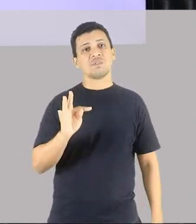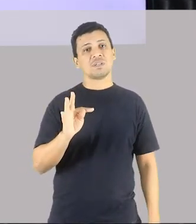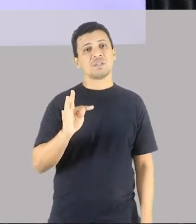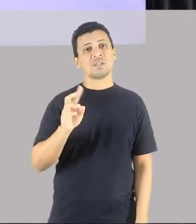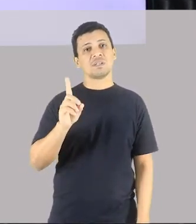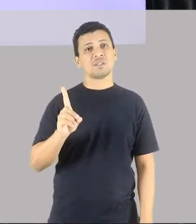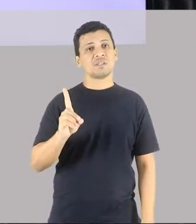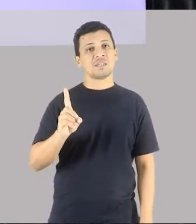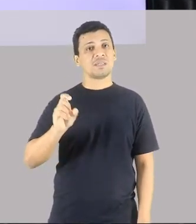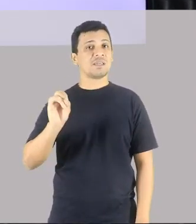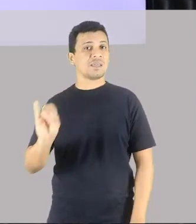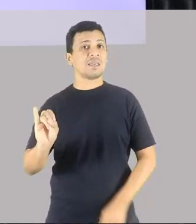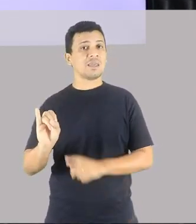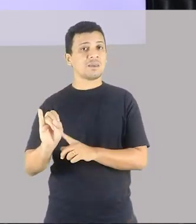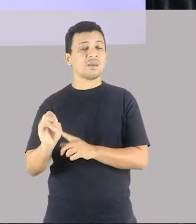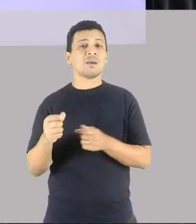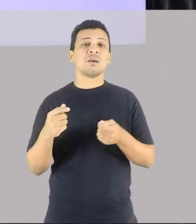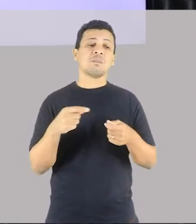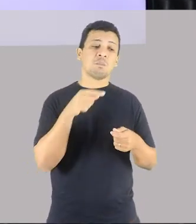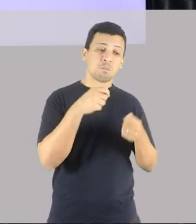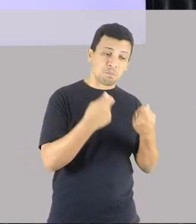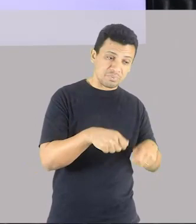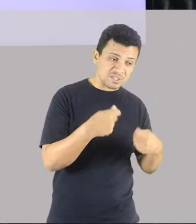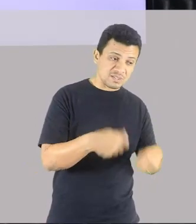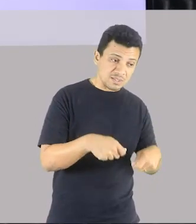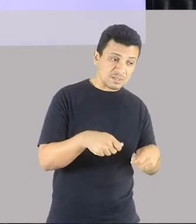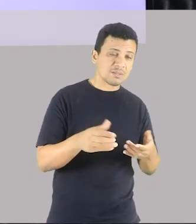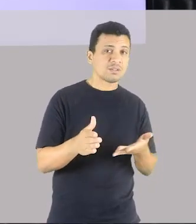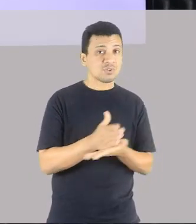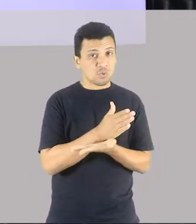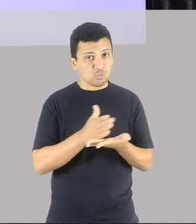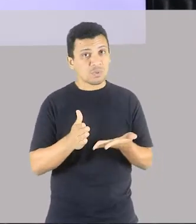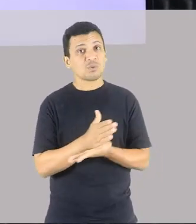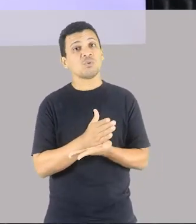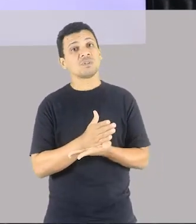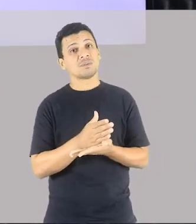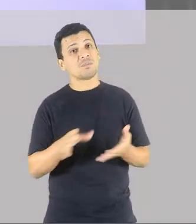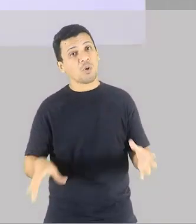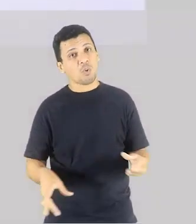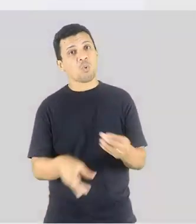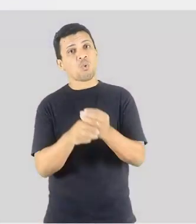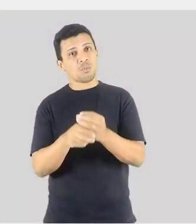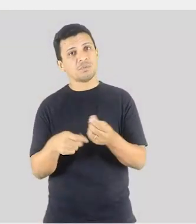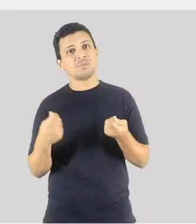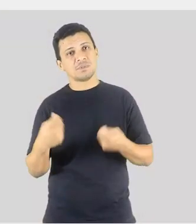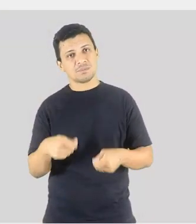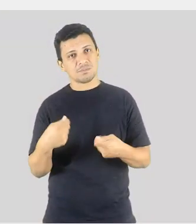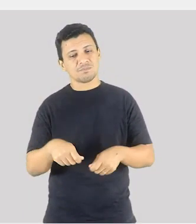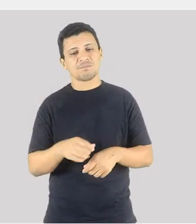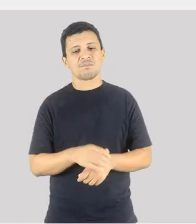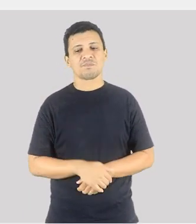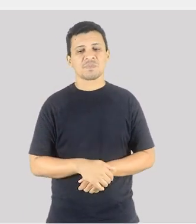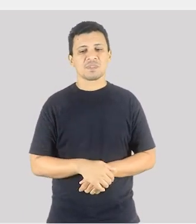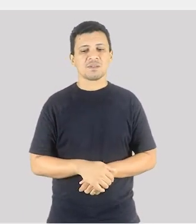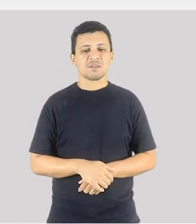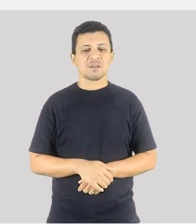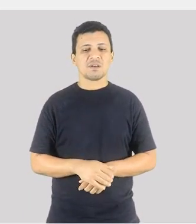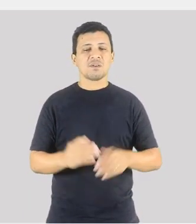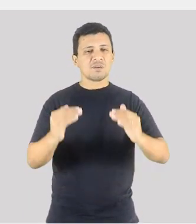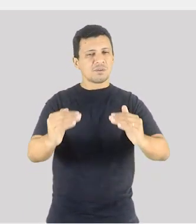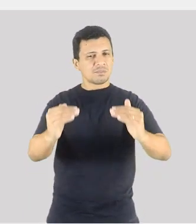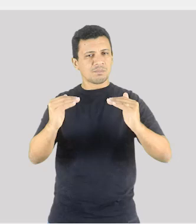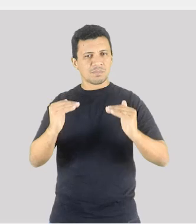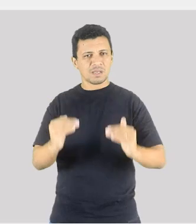precisa, precisa de alguma coisa. Tudo bem? Notem que no período de